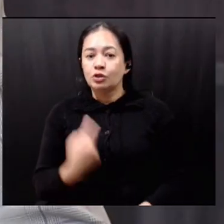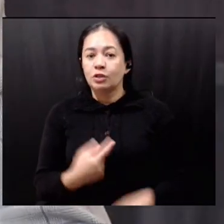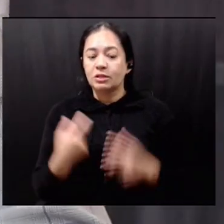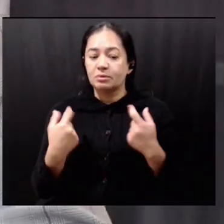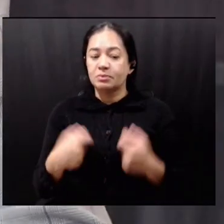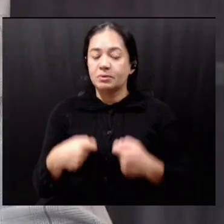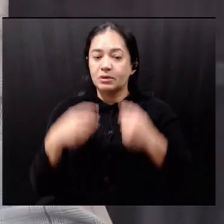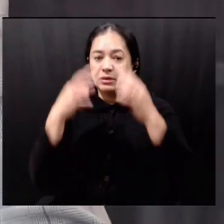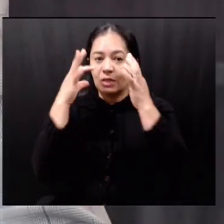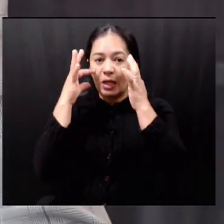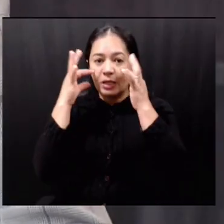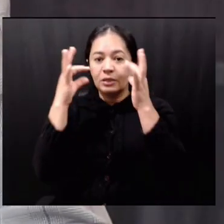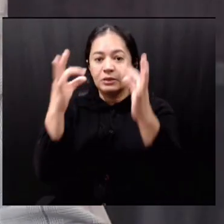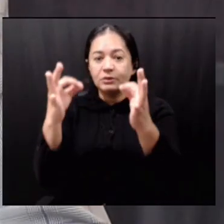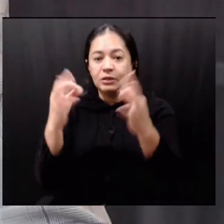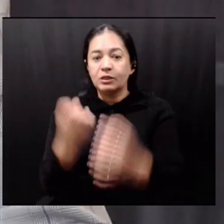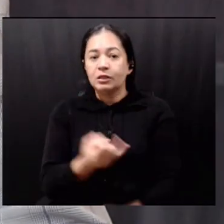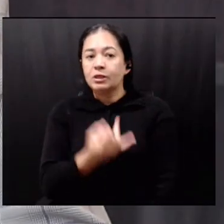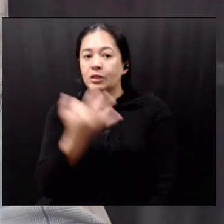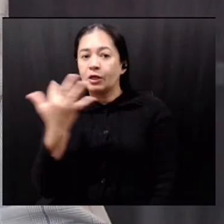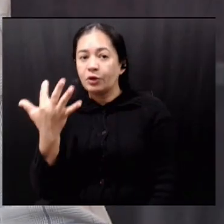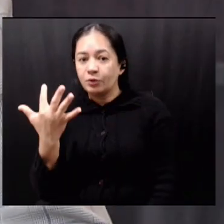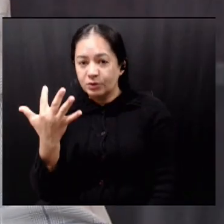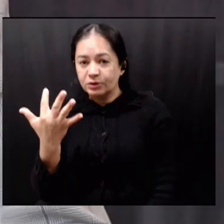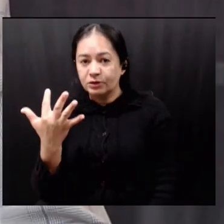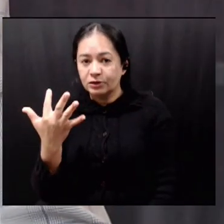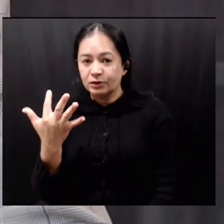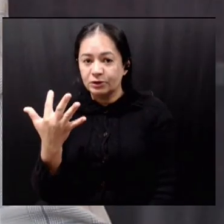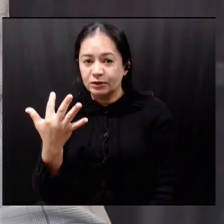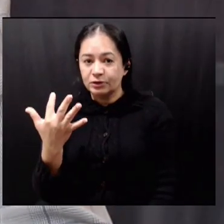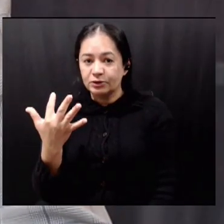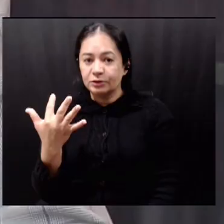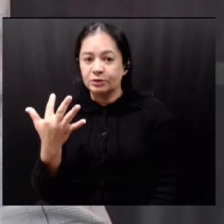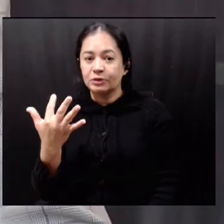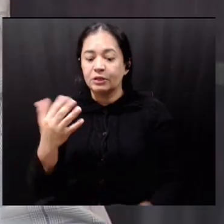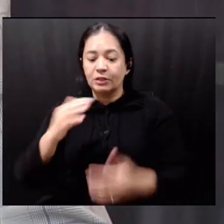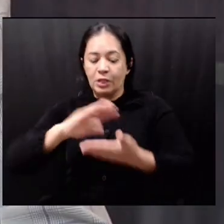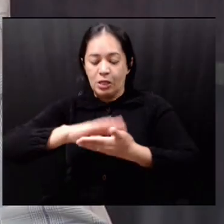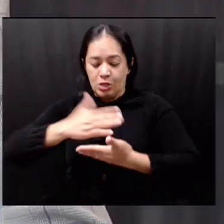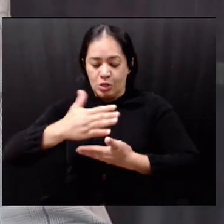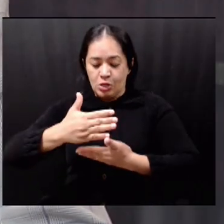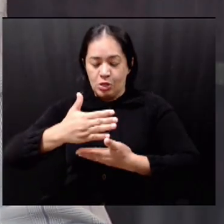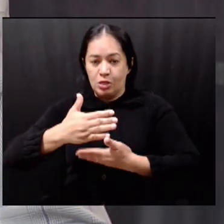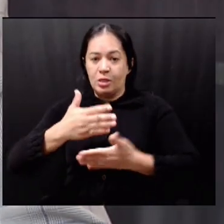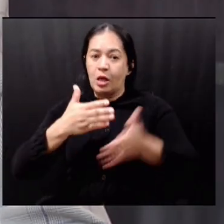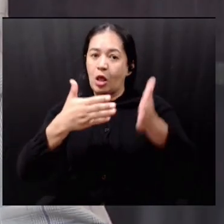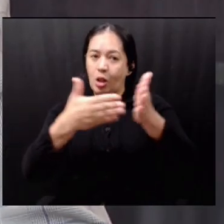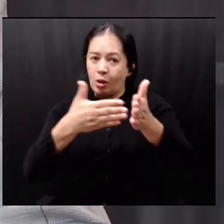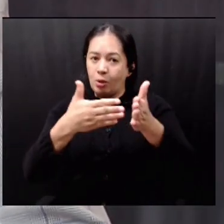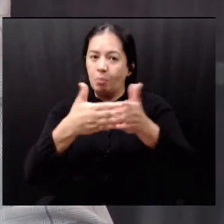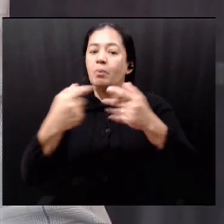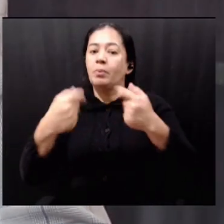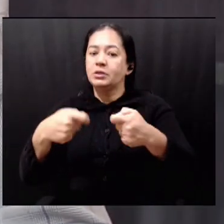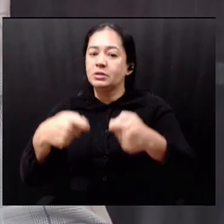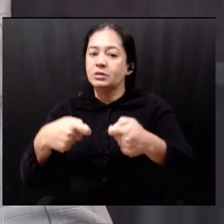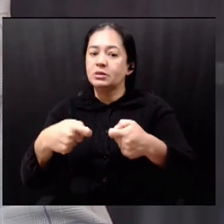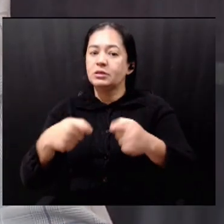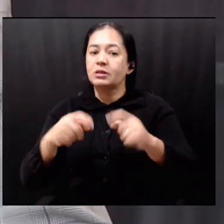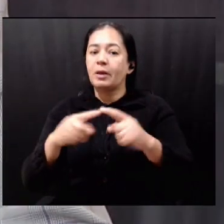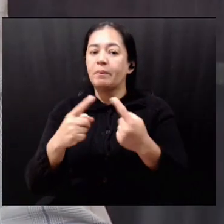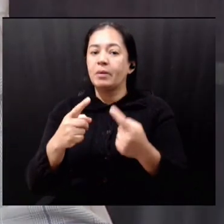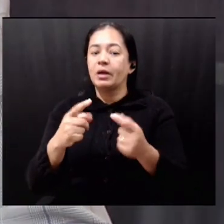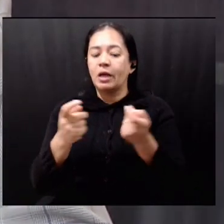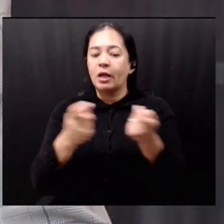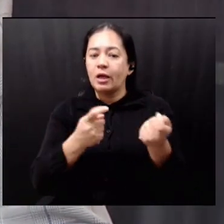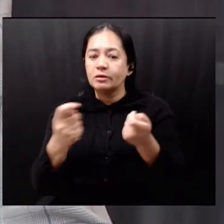à quantidade, né? Essa exposição excessiva das telas, colocar ali um limite, mas gerir realmente o tempo. Sim. E como a